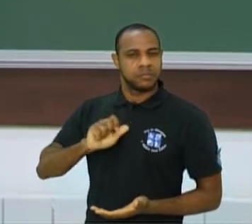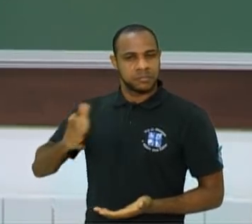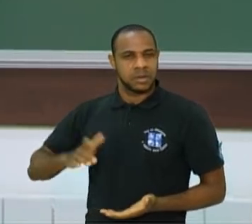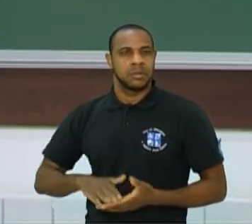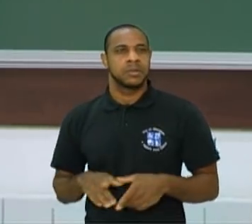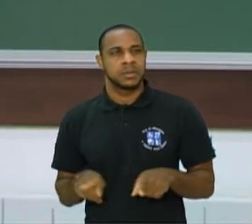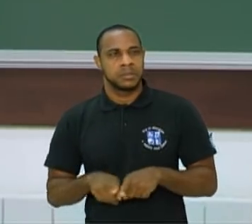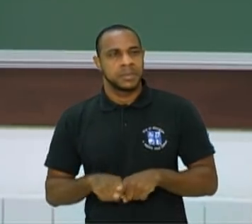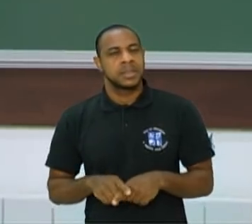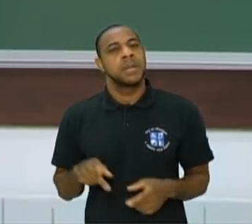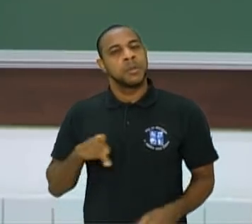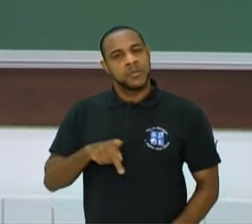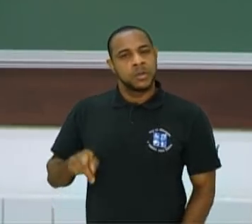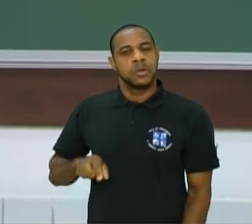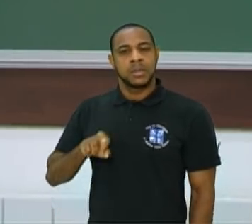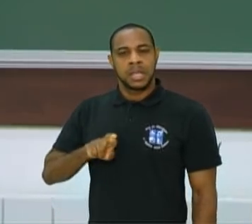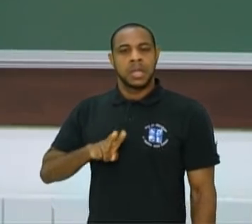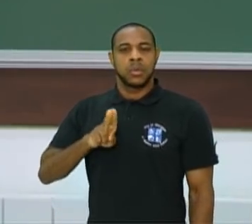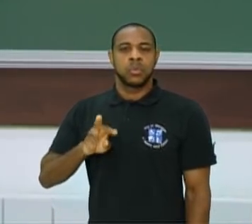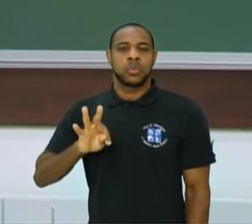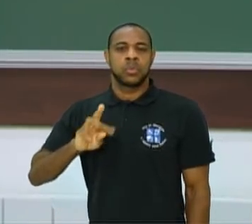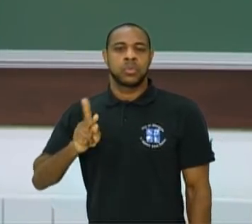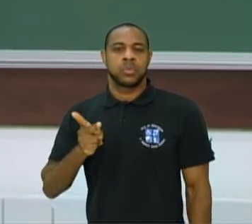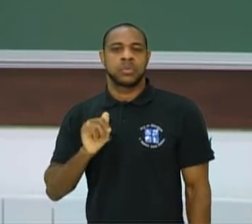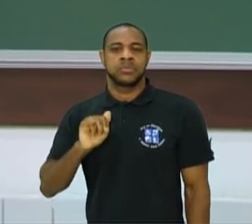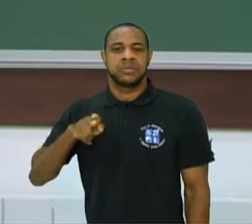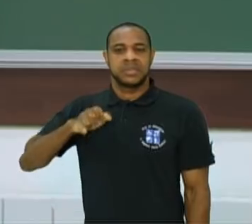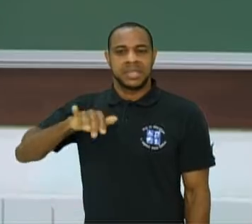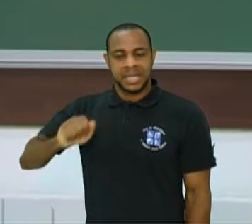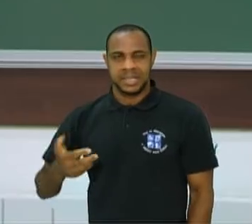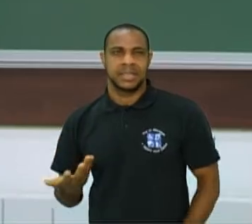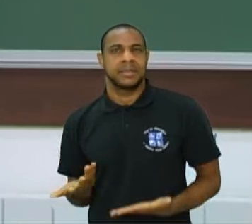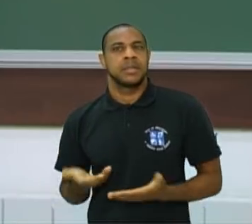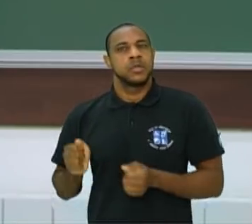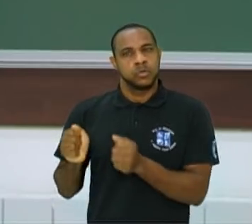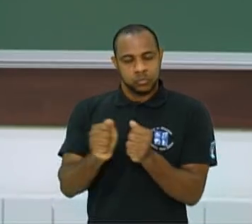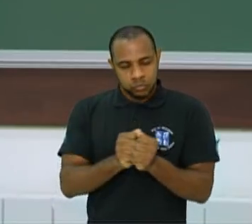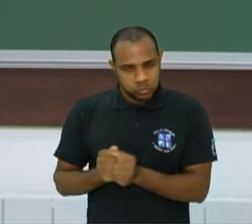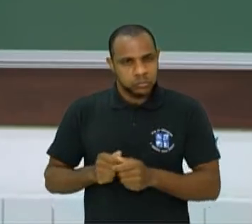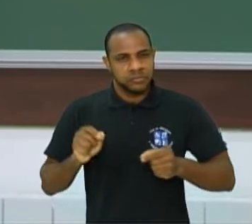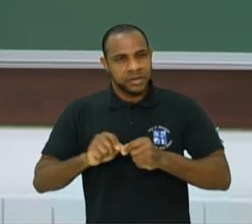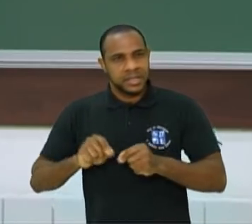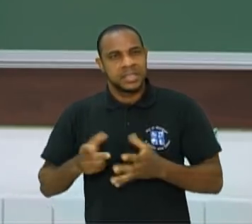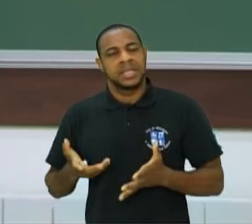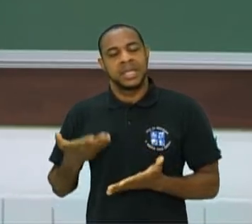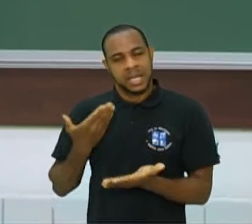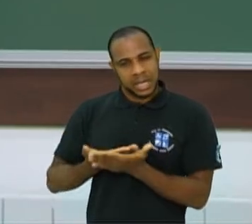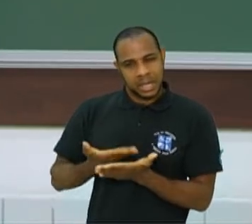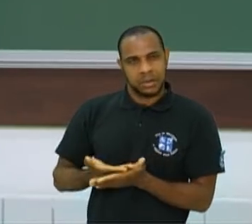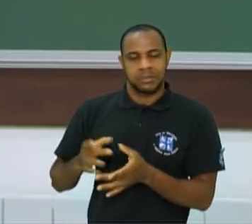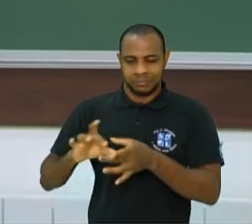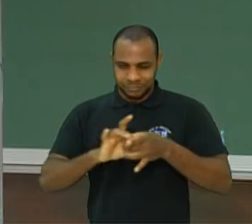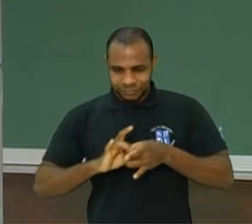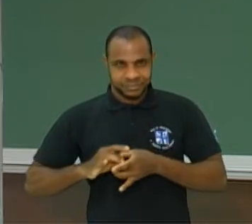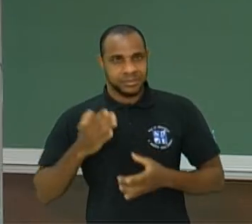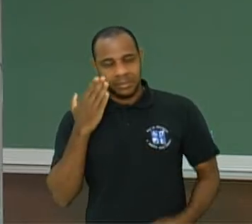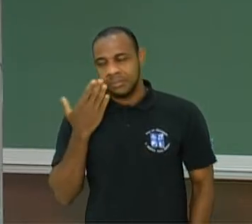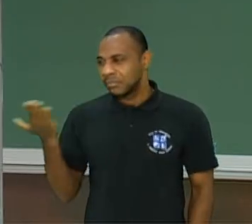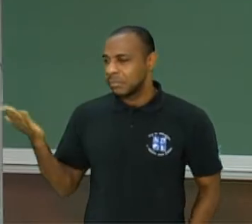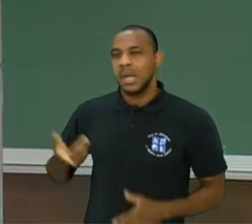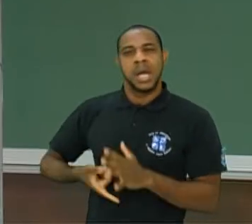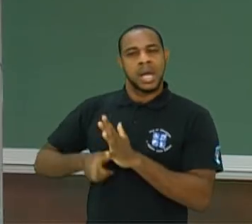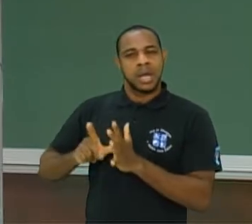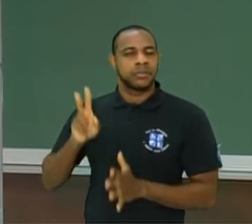vamos aqui, força, juntos com vocês, vamos fazer essa aula, tá bom? Vem com a gente! Então